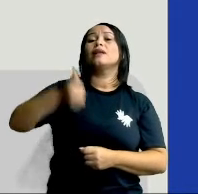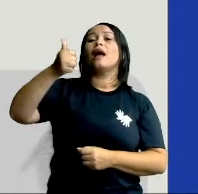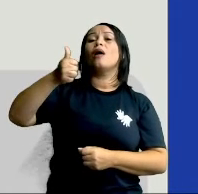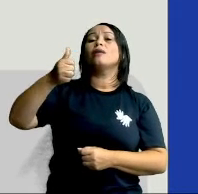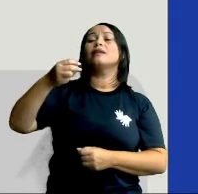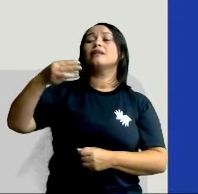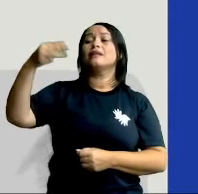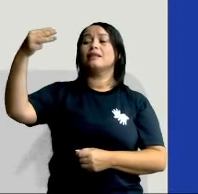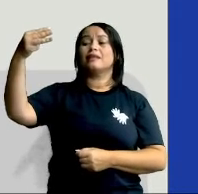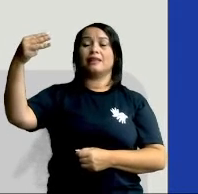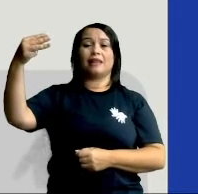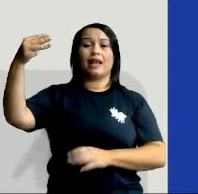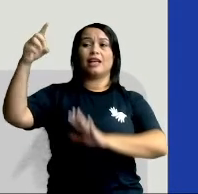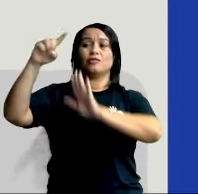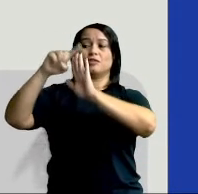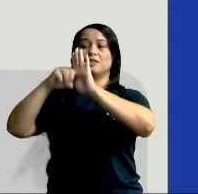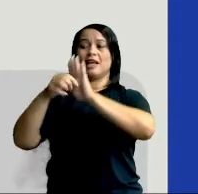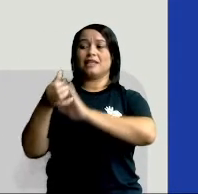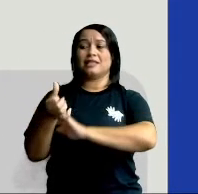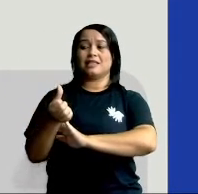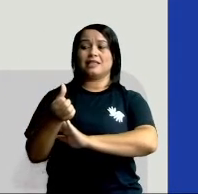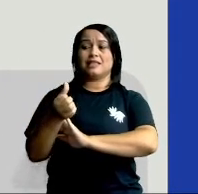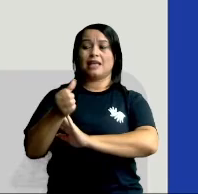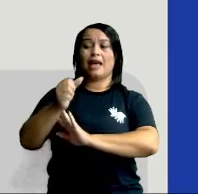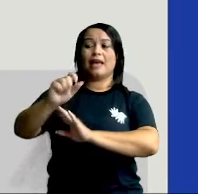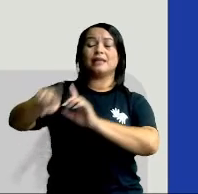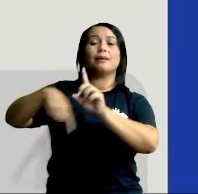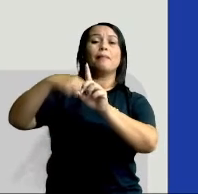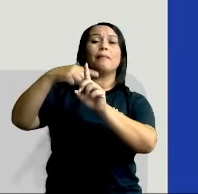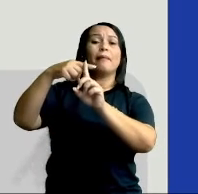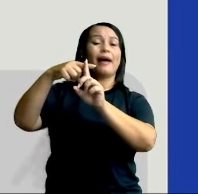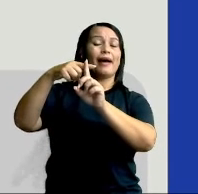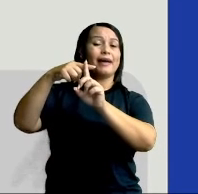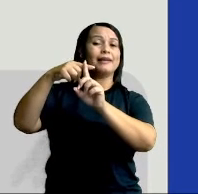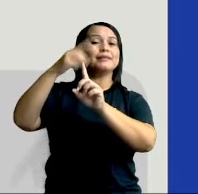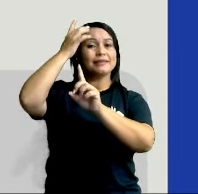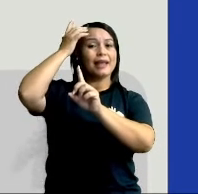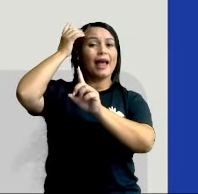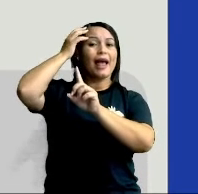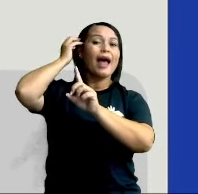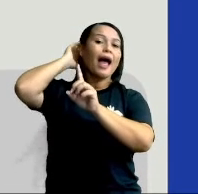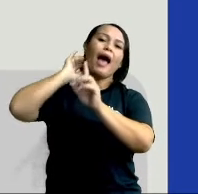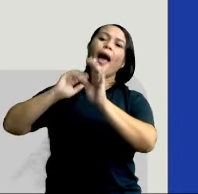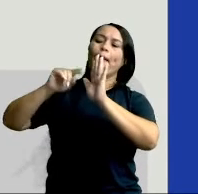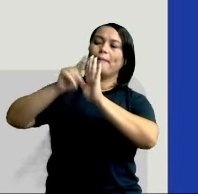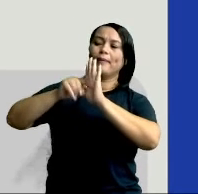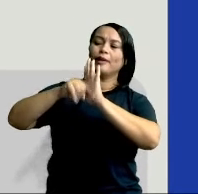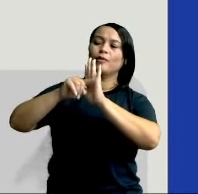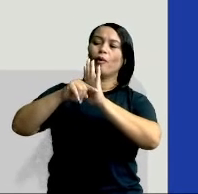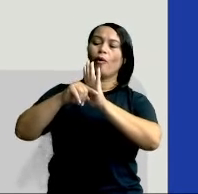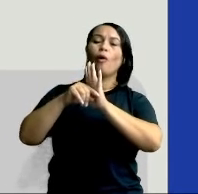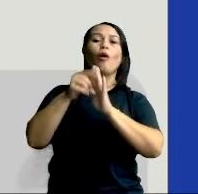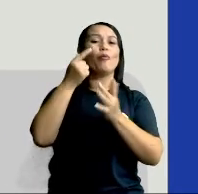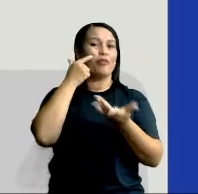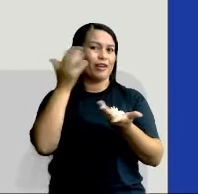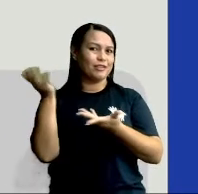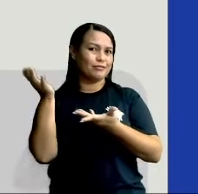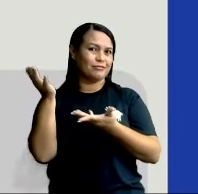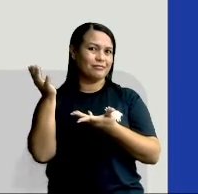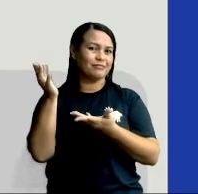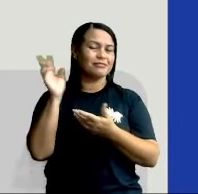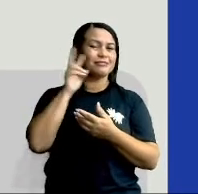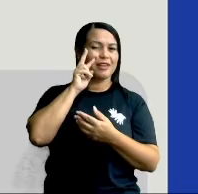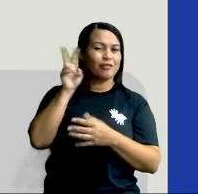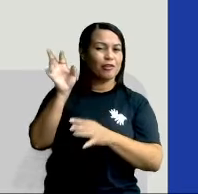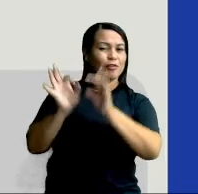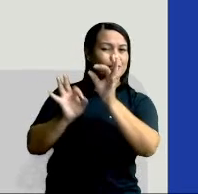3, vou subtrair 6, mas é menor o algarismo que está em cima. Como eu faço? Olha